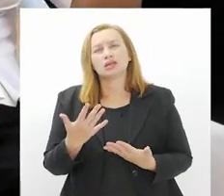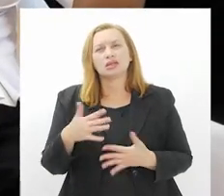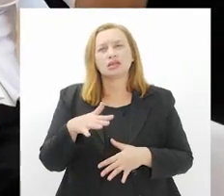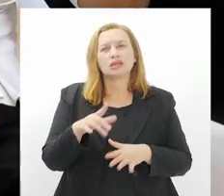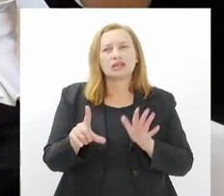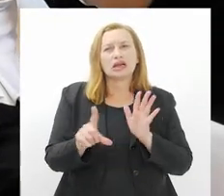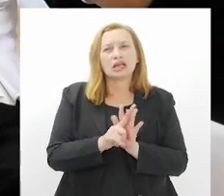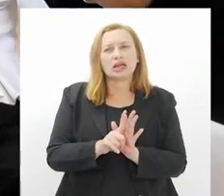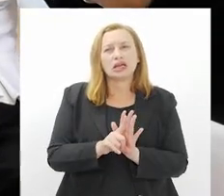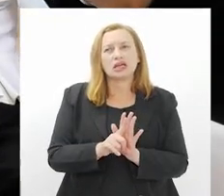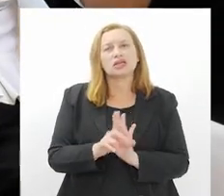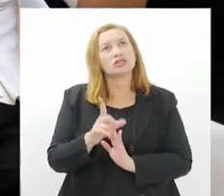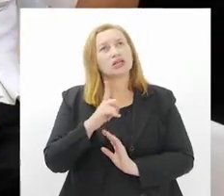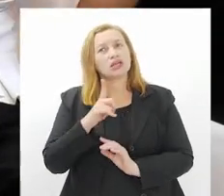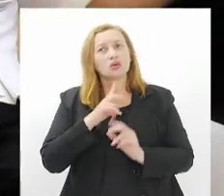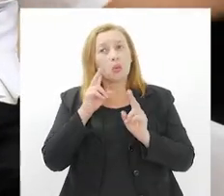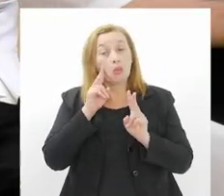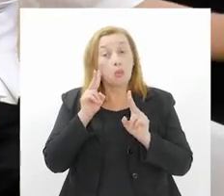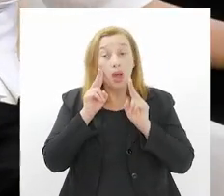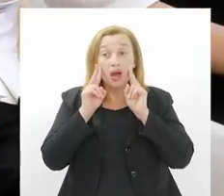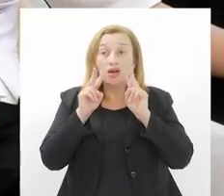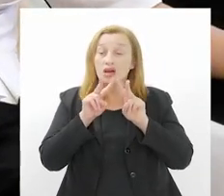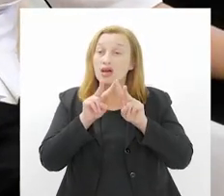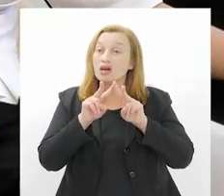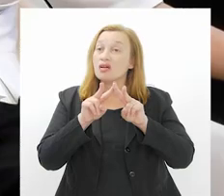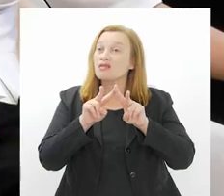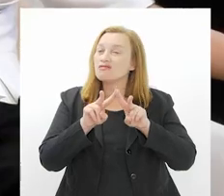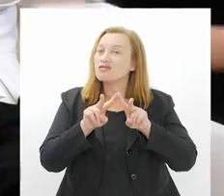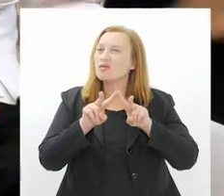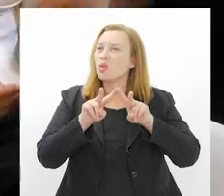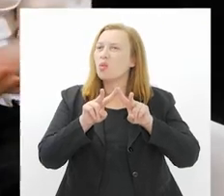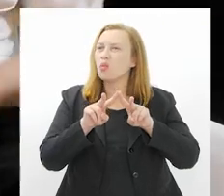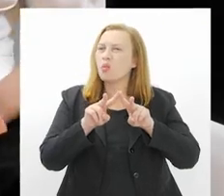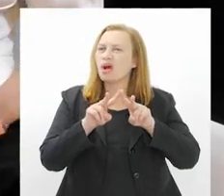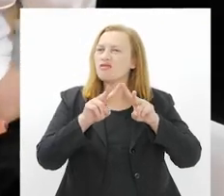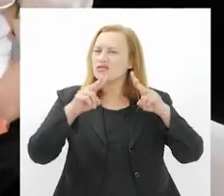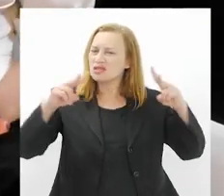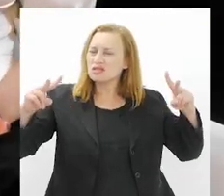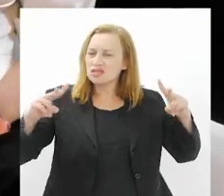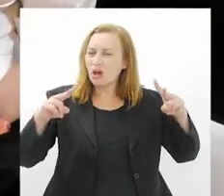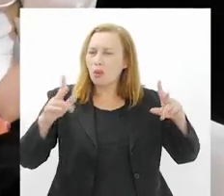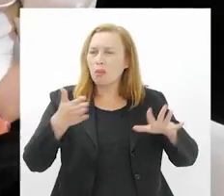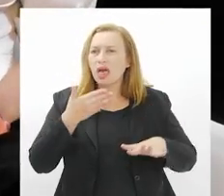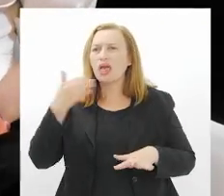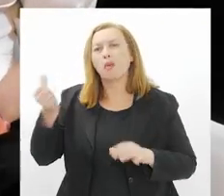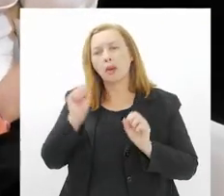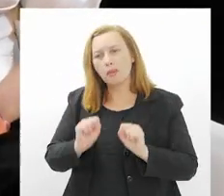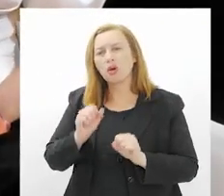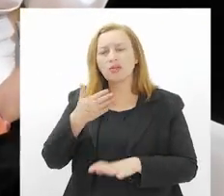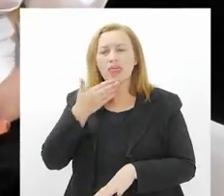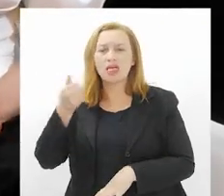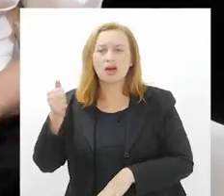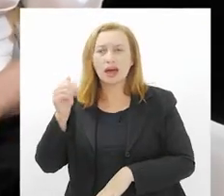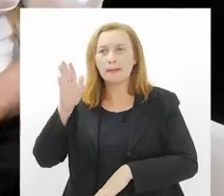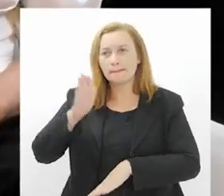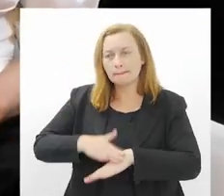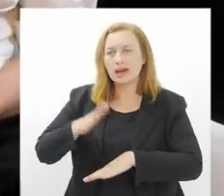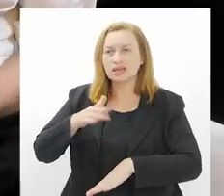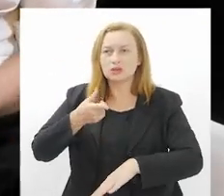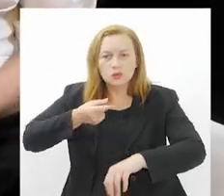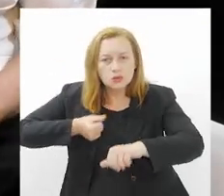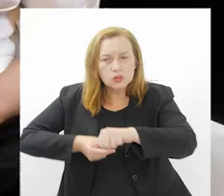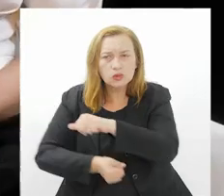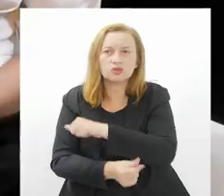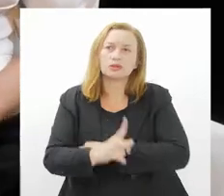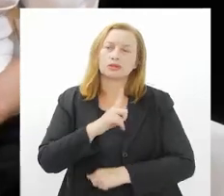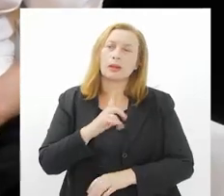nossa clima. Política, uhum. né, e tudo, então a gente está tendo um panorama um pouco melhor, né, mas assim, mas ainda melhorar, precisa né? melhorar